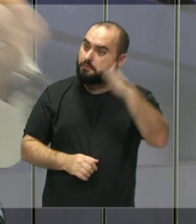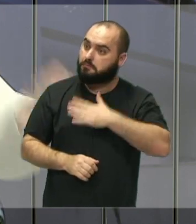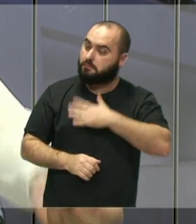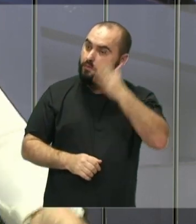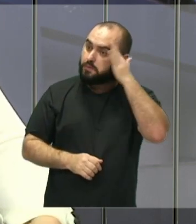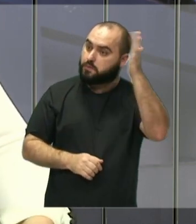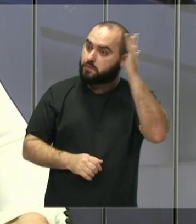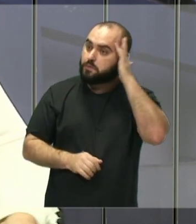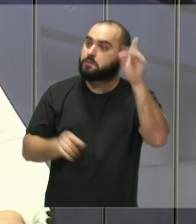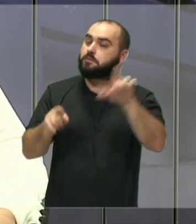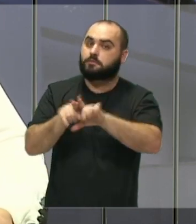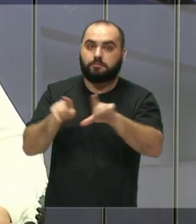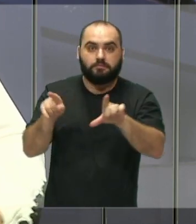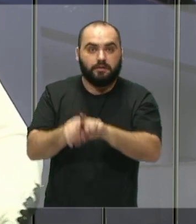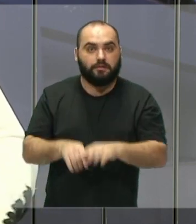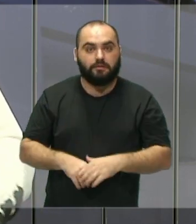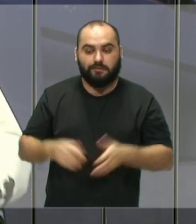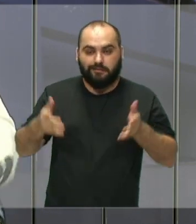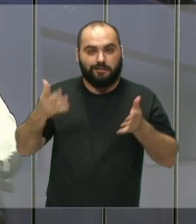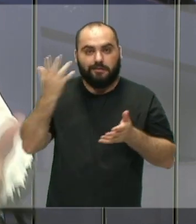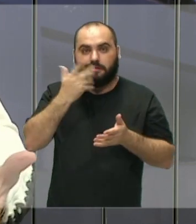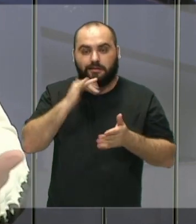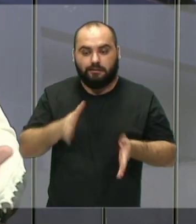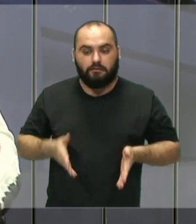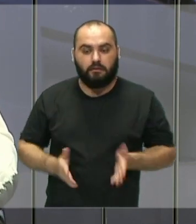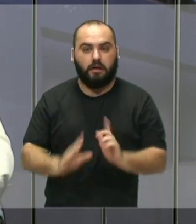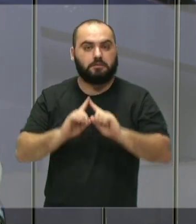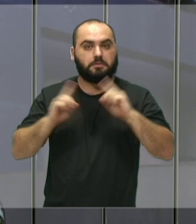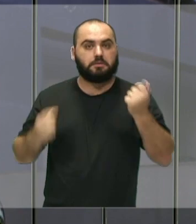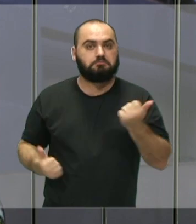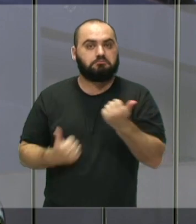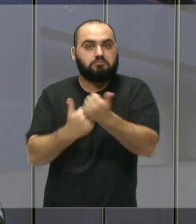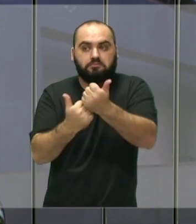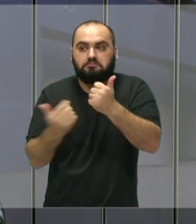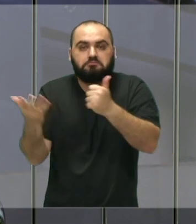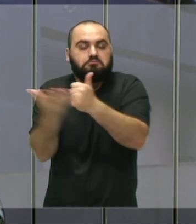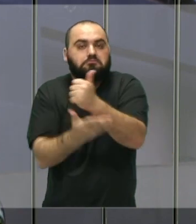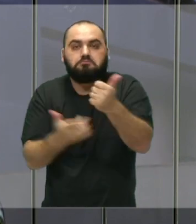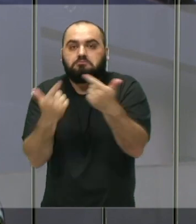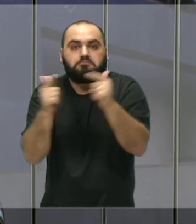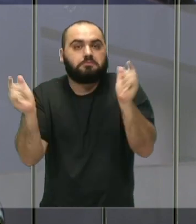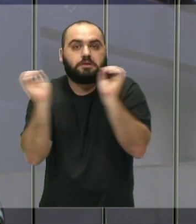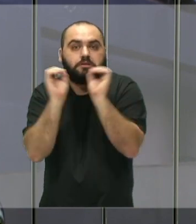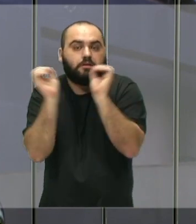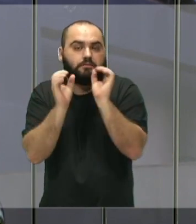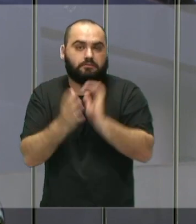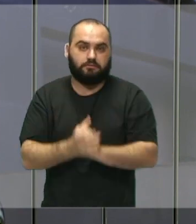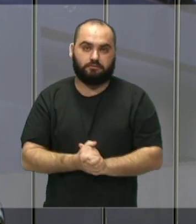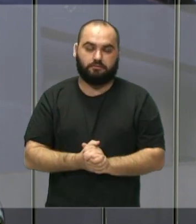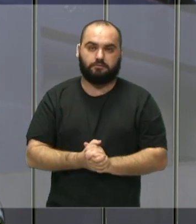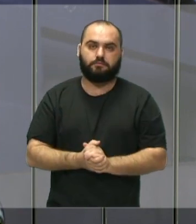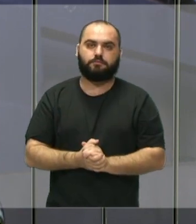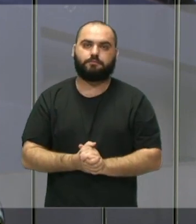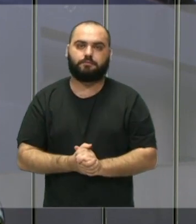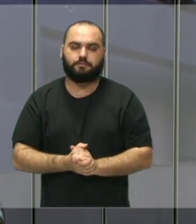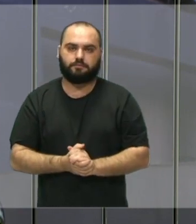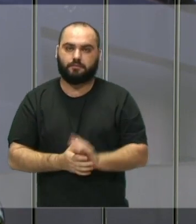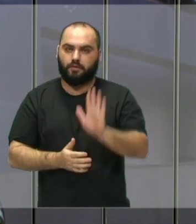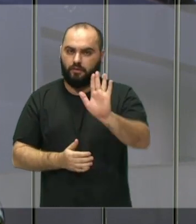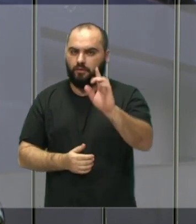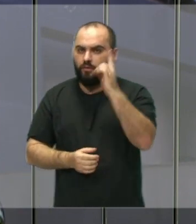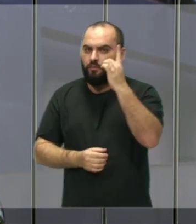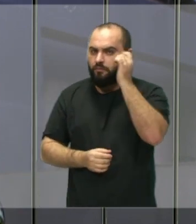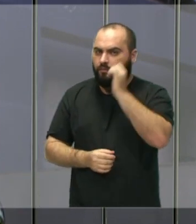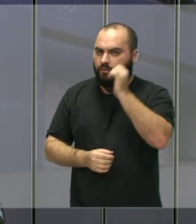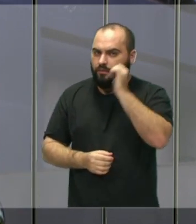aguento mais ver essas crianças nascendo sem amparo nenhum, né? Enquanto, sem falar que, assim, Maurício, ó, uma mulher que tem que